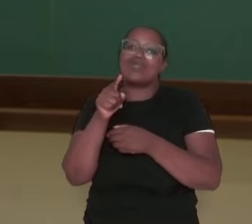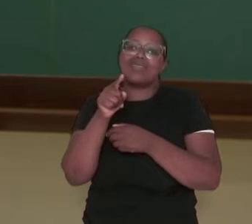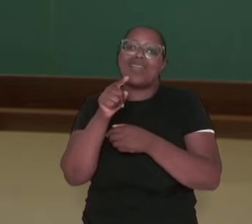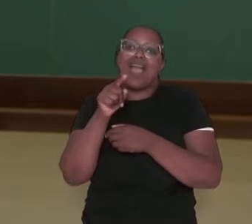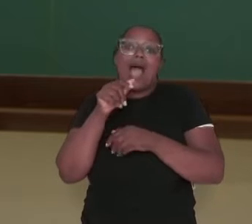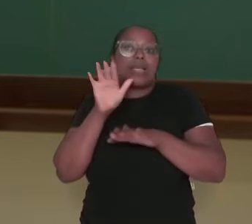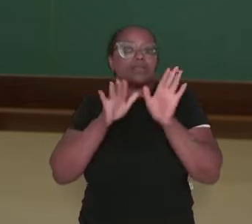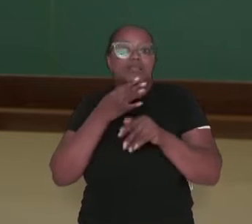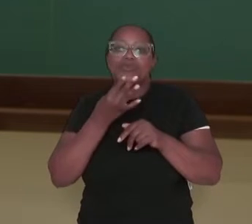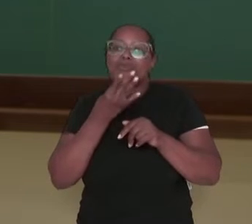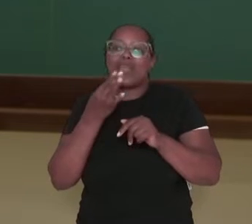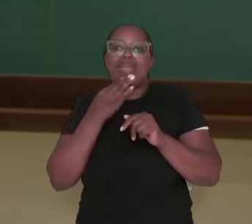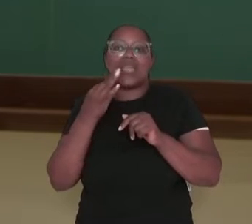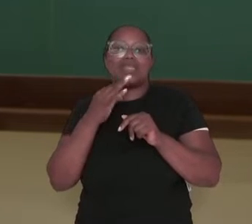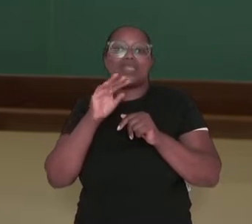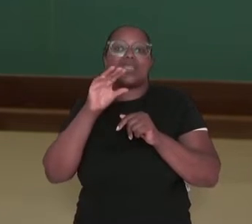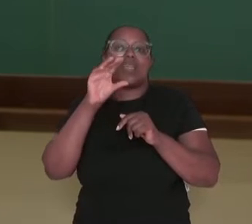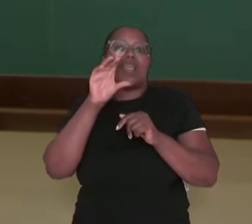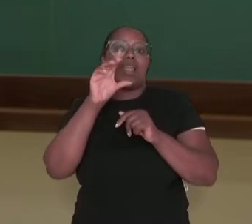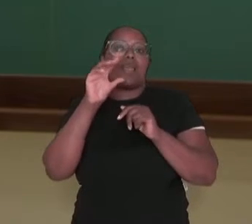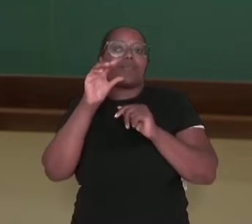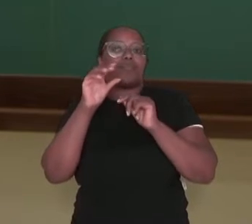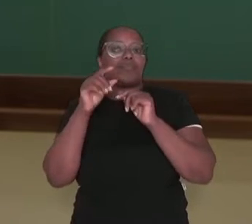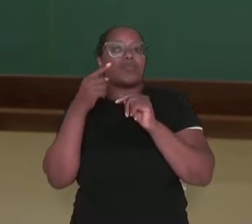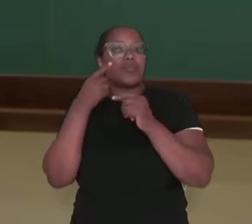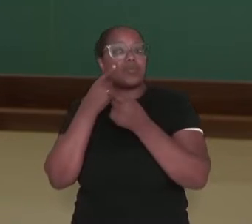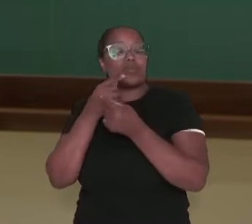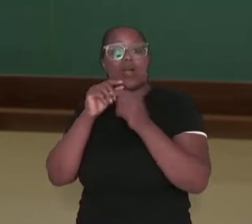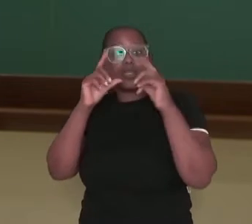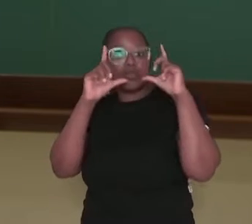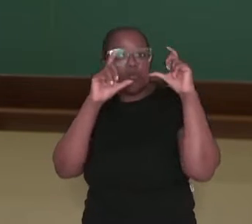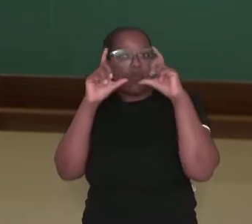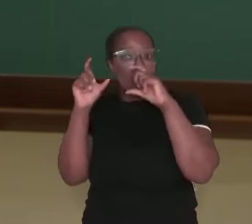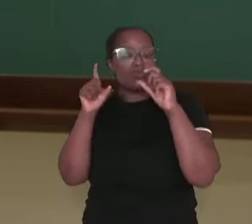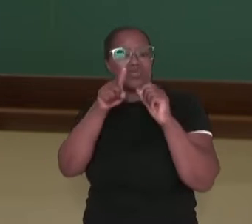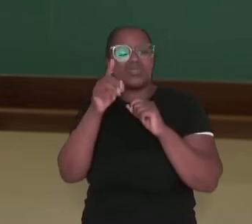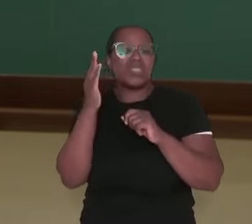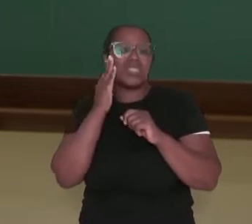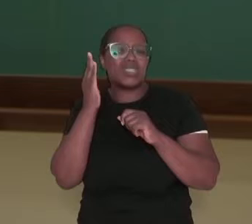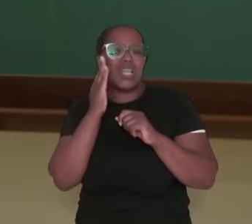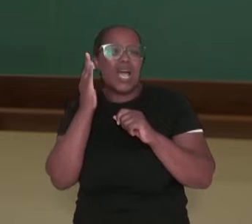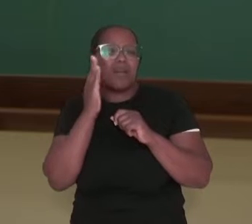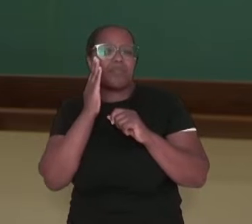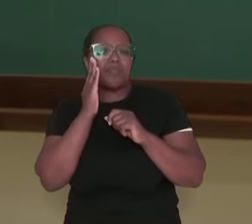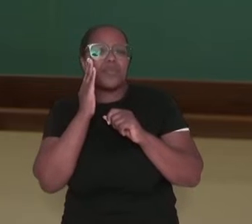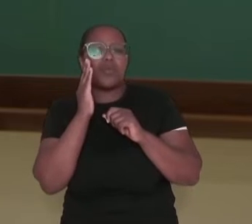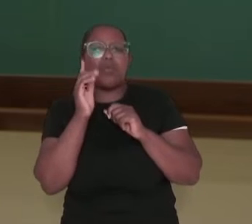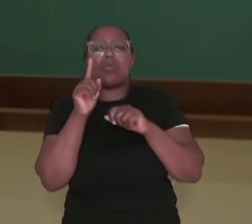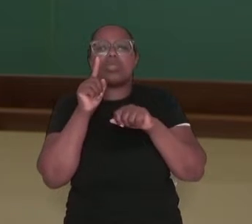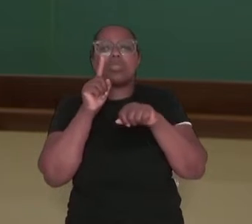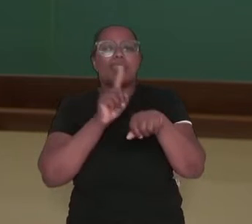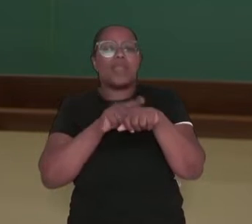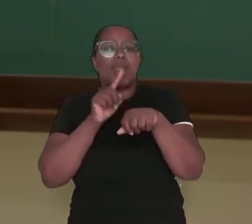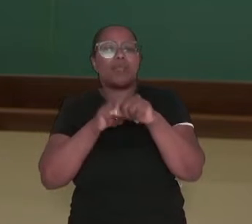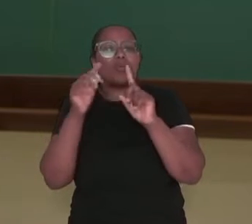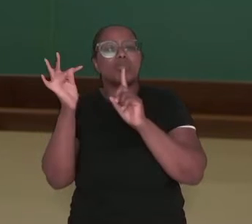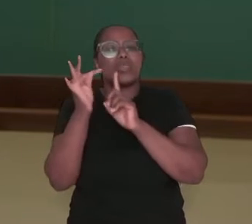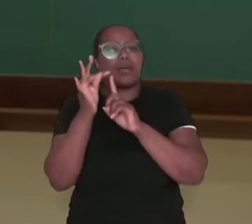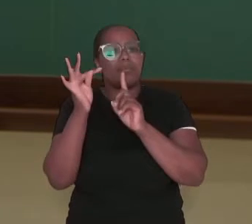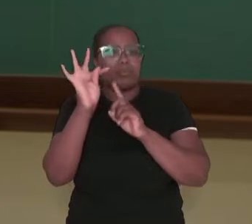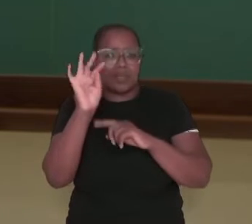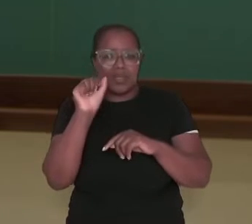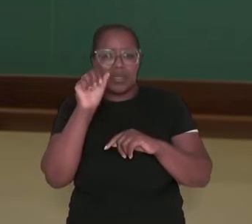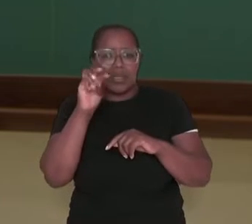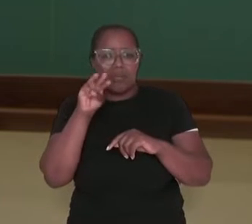esses objetos aqui. Você sabe o tamanho de armazenamento de dados em cada um deles? Então